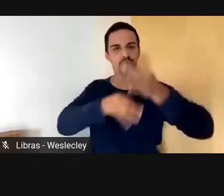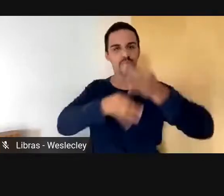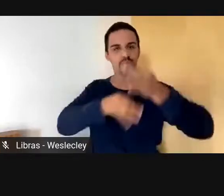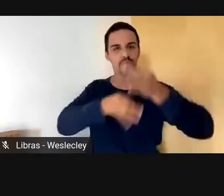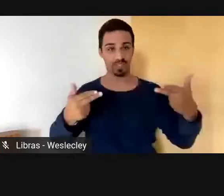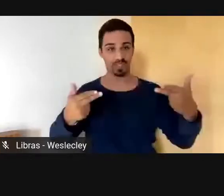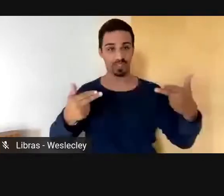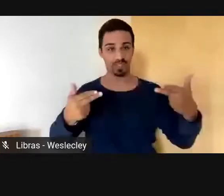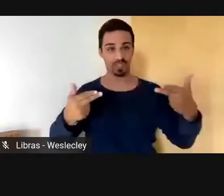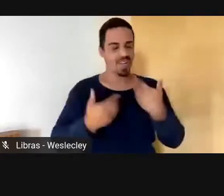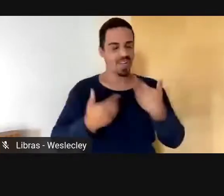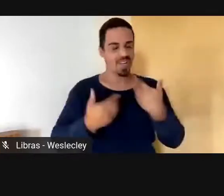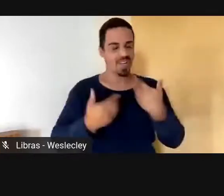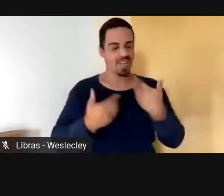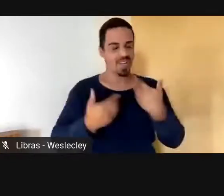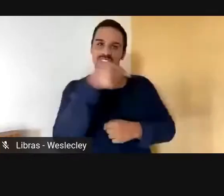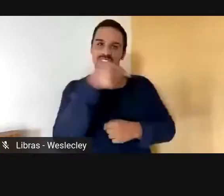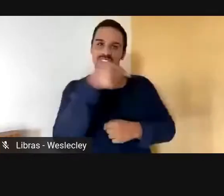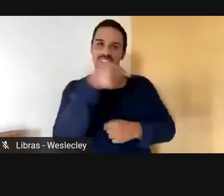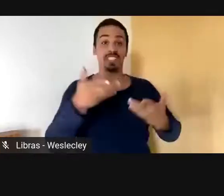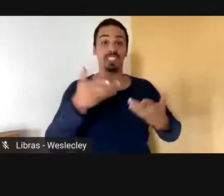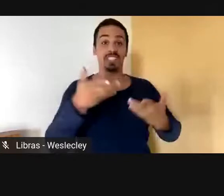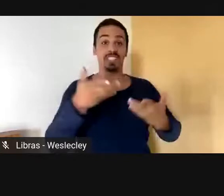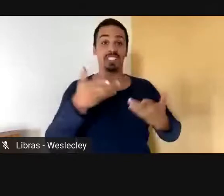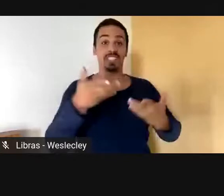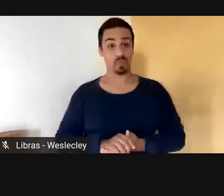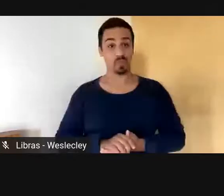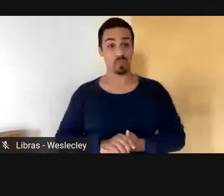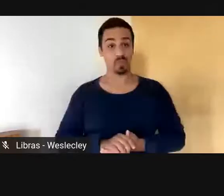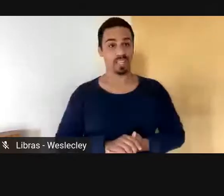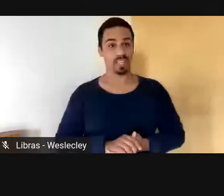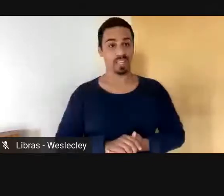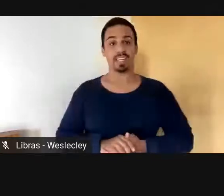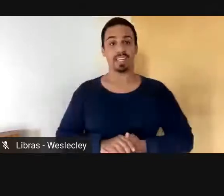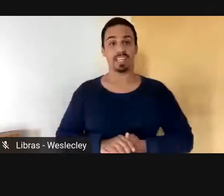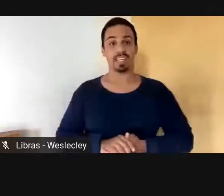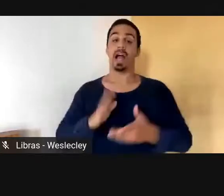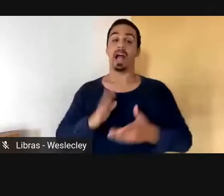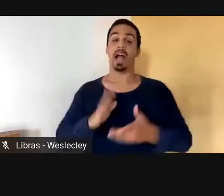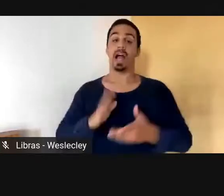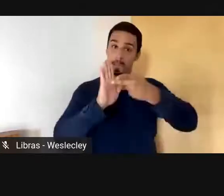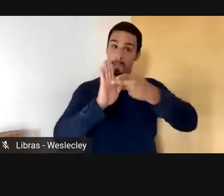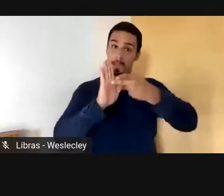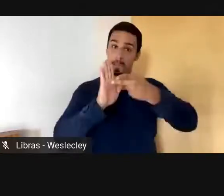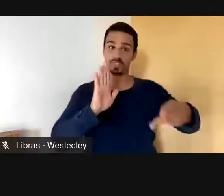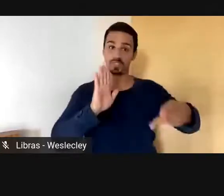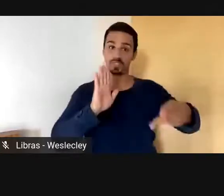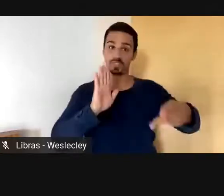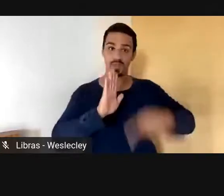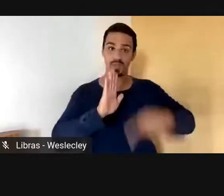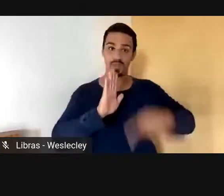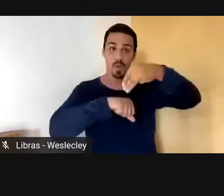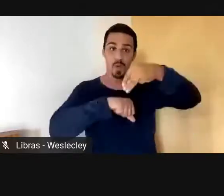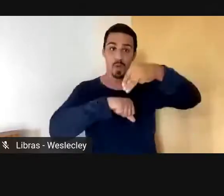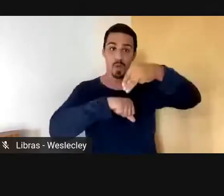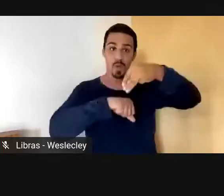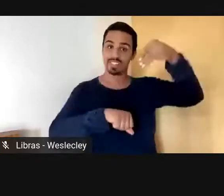parlamento. E esse foi o meu projeto de